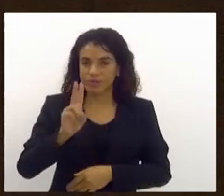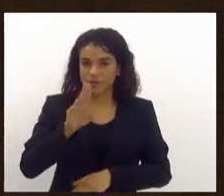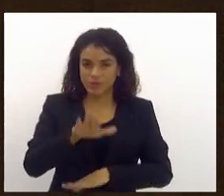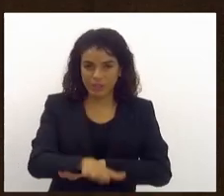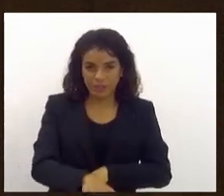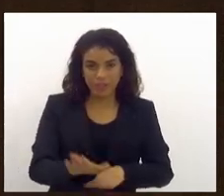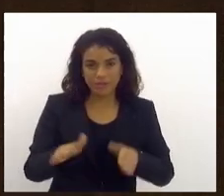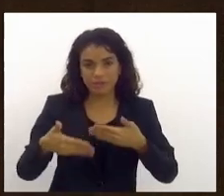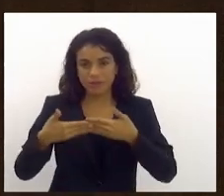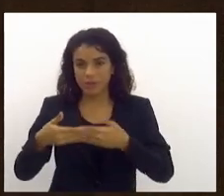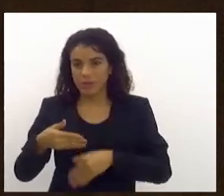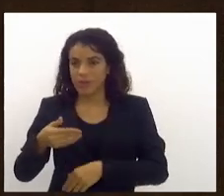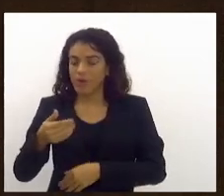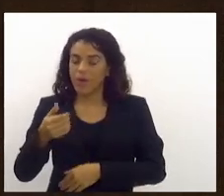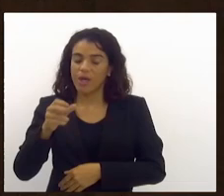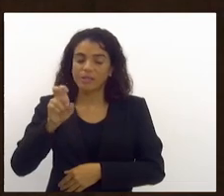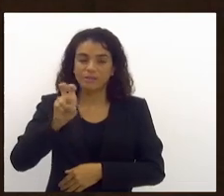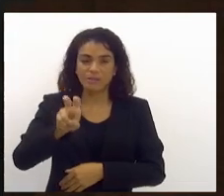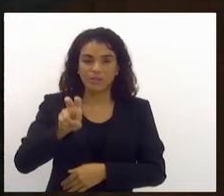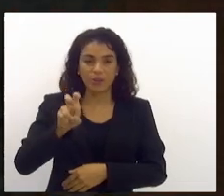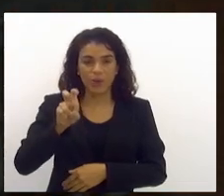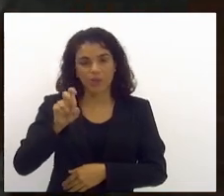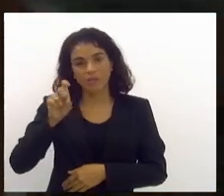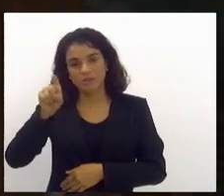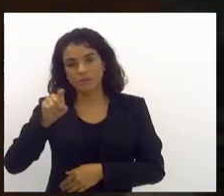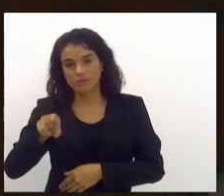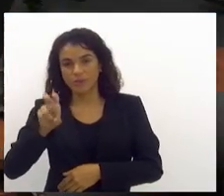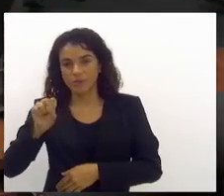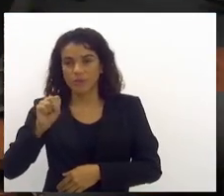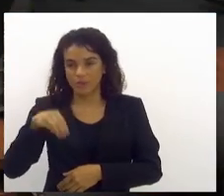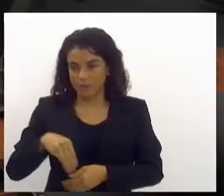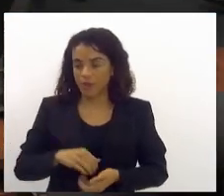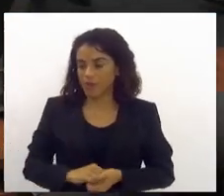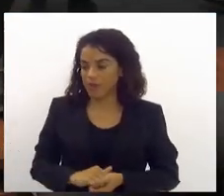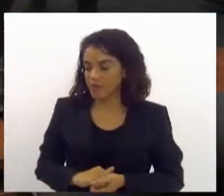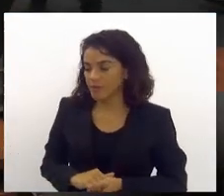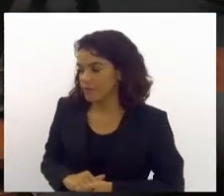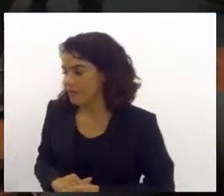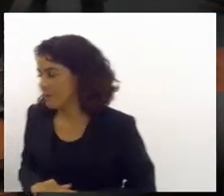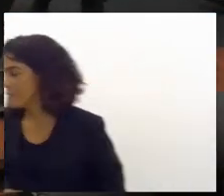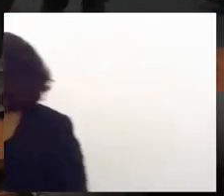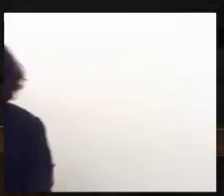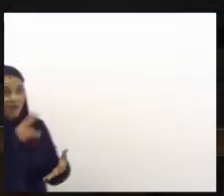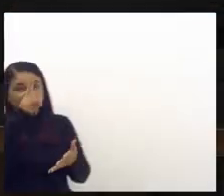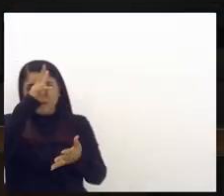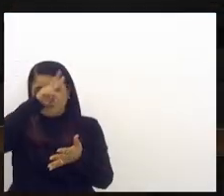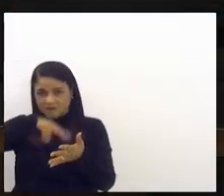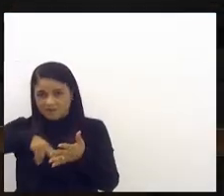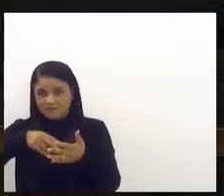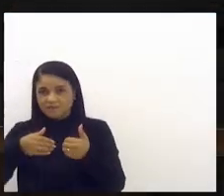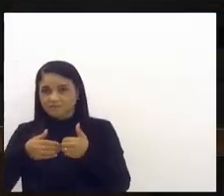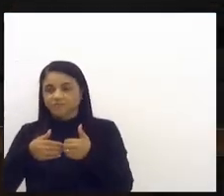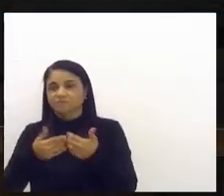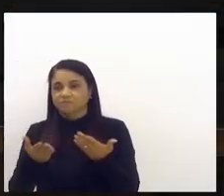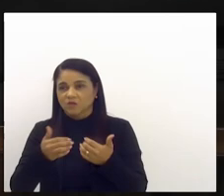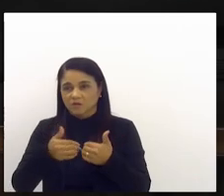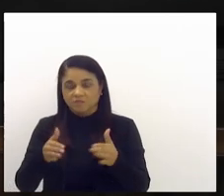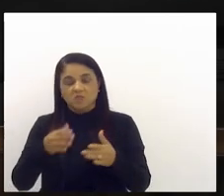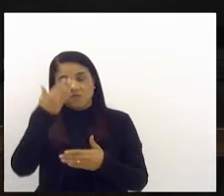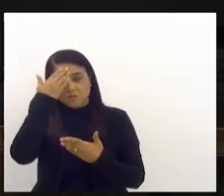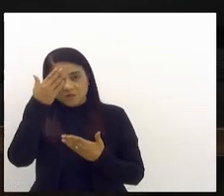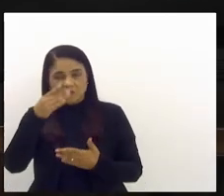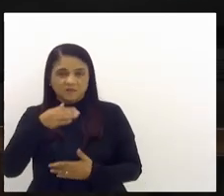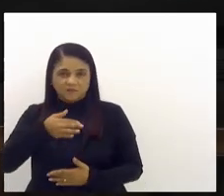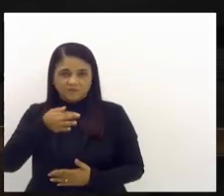horas, encerrou-se às 17 horas e 58 minutos. Lida e aprovada a ata, passa a ordem do dia. Muito obrigado, deputado Fred